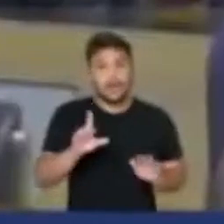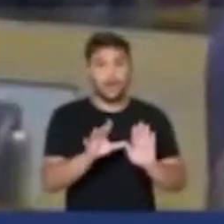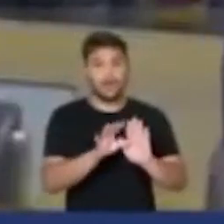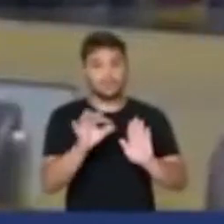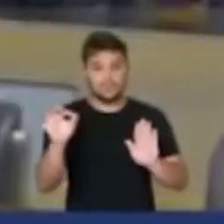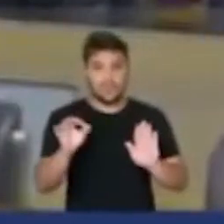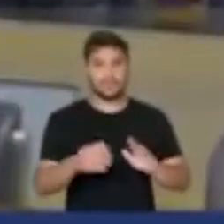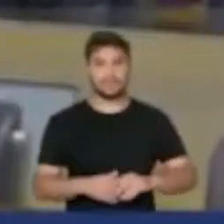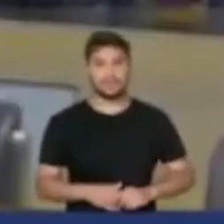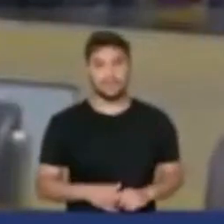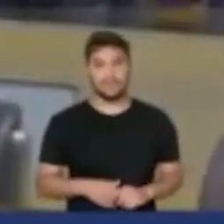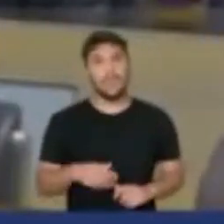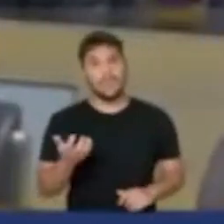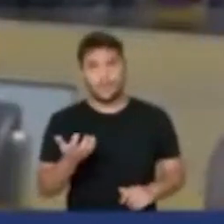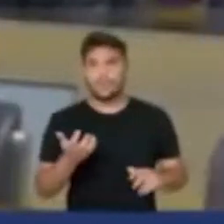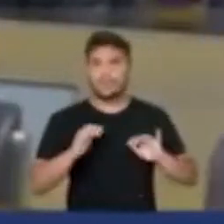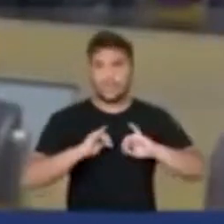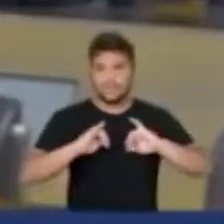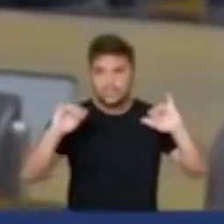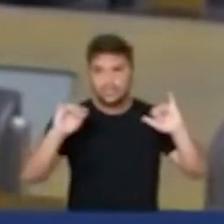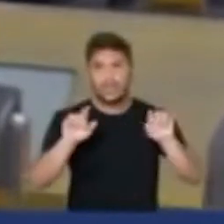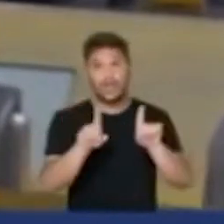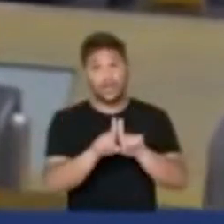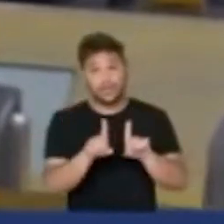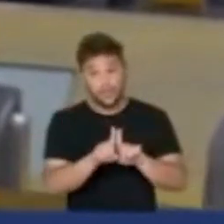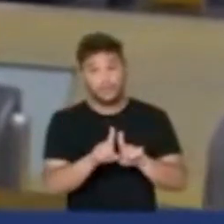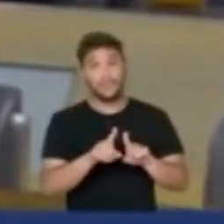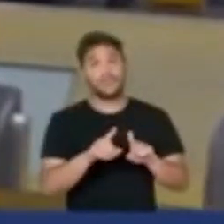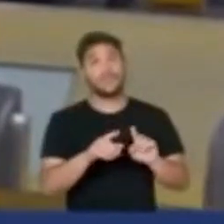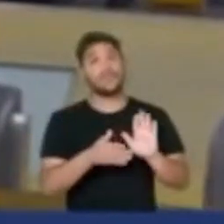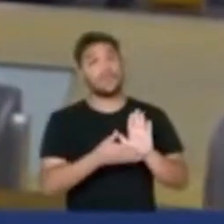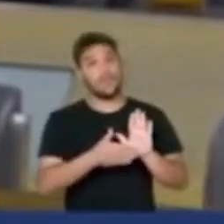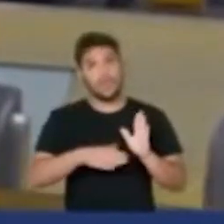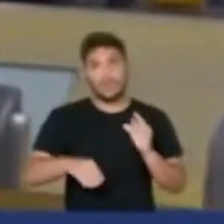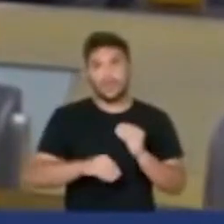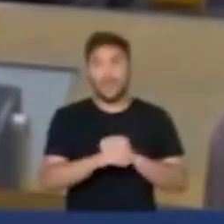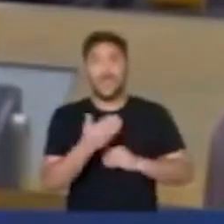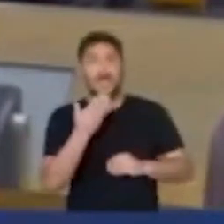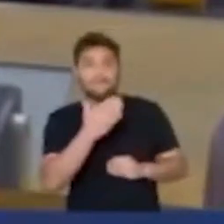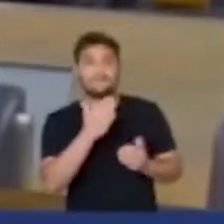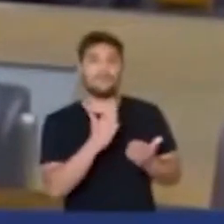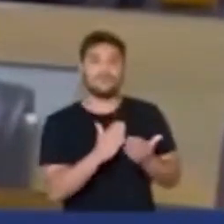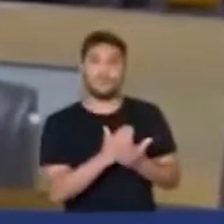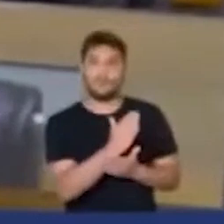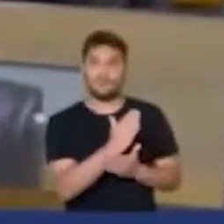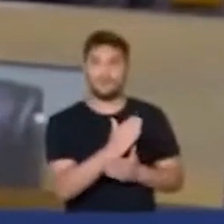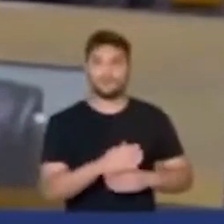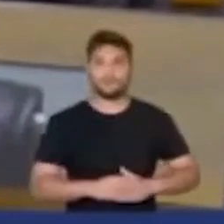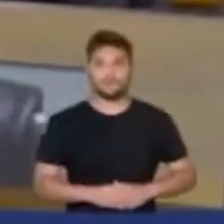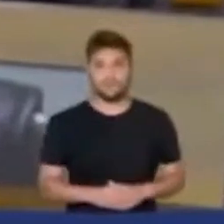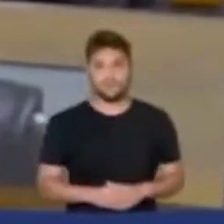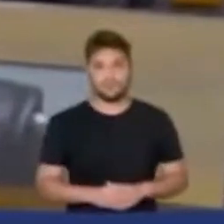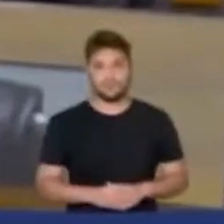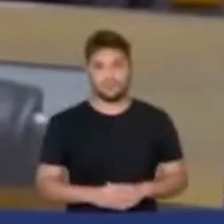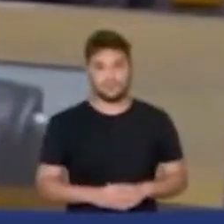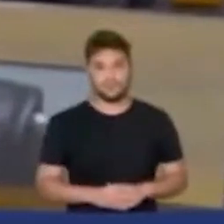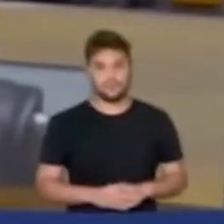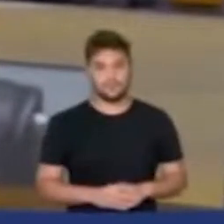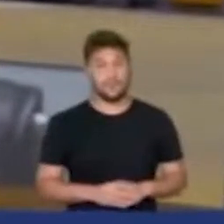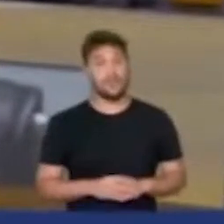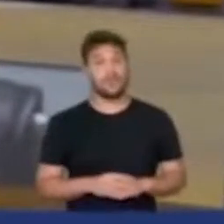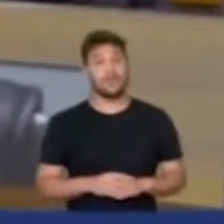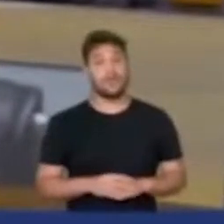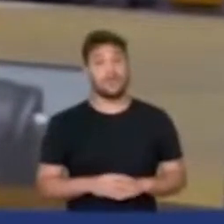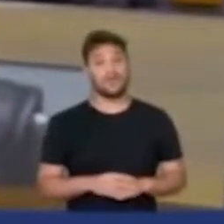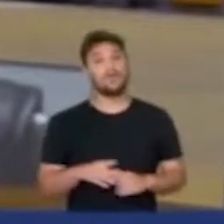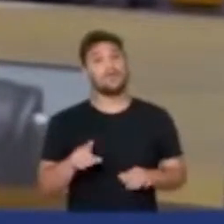Cara. Queria registrar também no parecer com as emendas pela aprovação. Vossa Excelência não é líder, pessoal. Orientamos contrário, uma